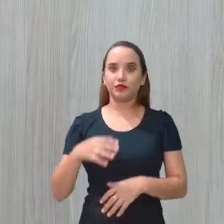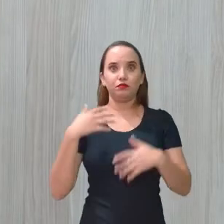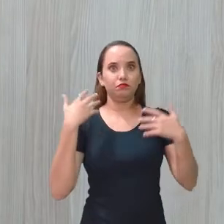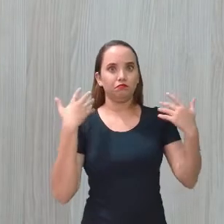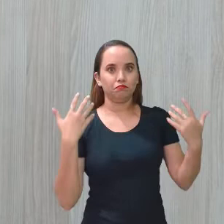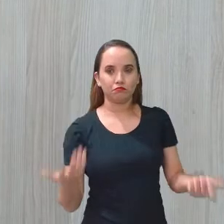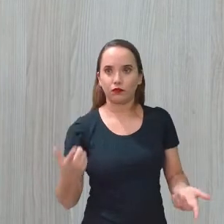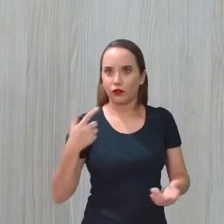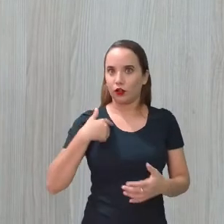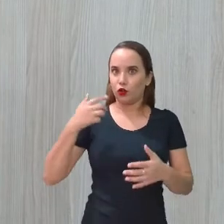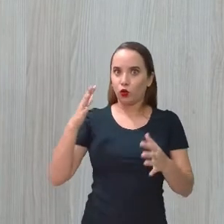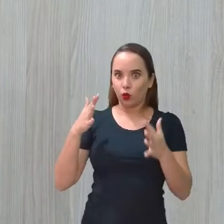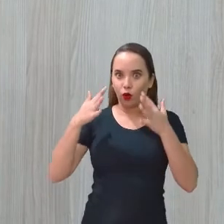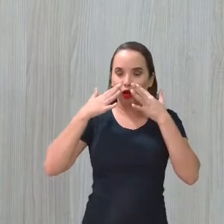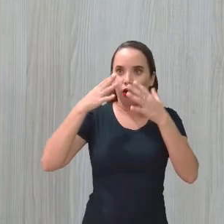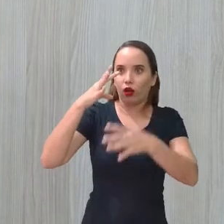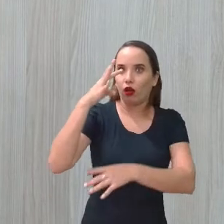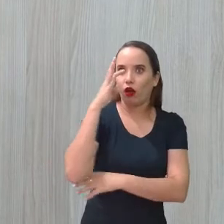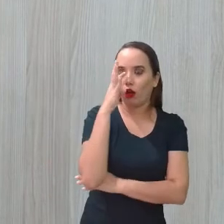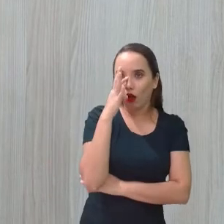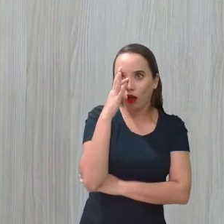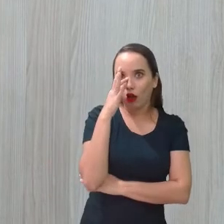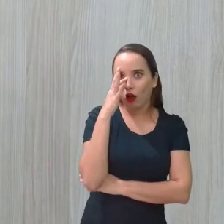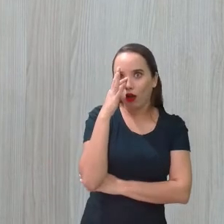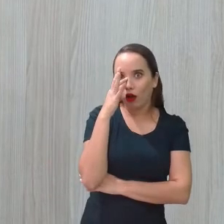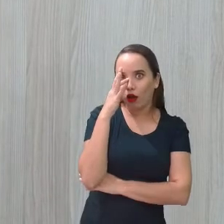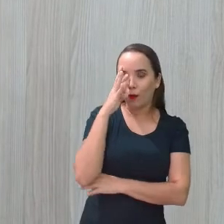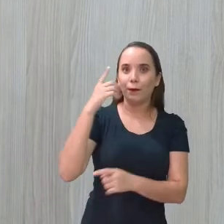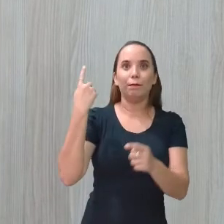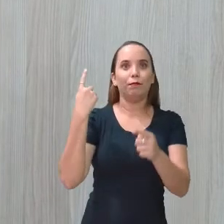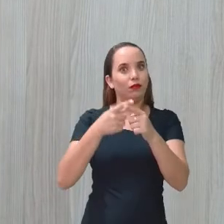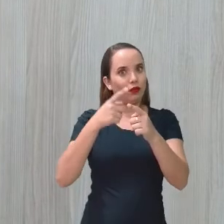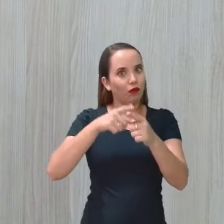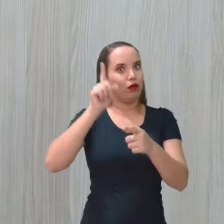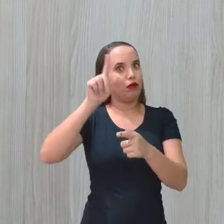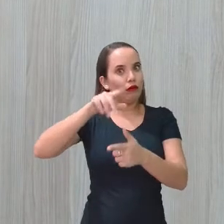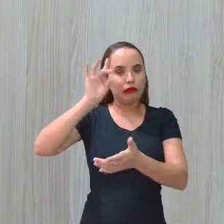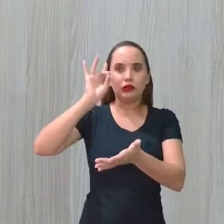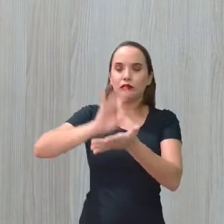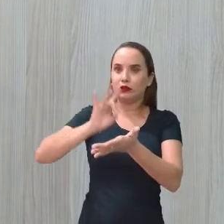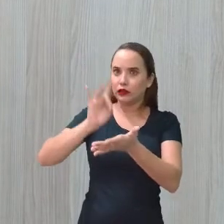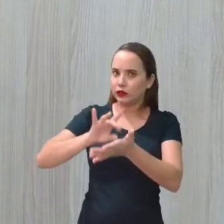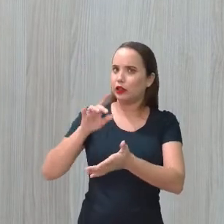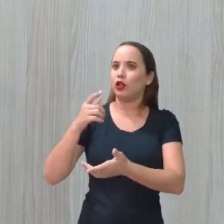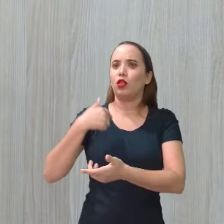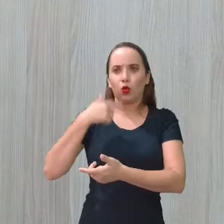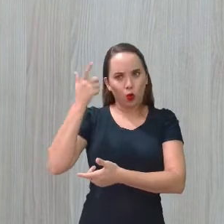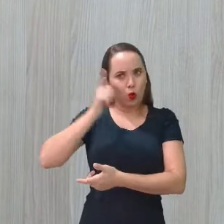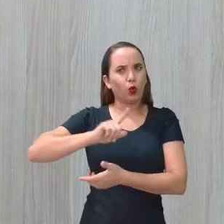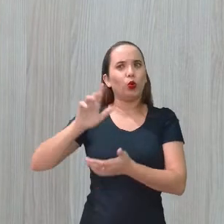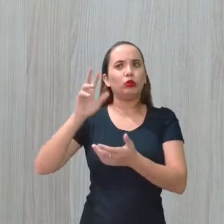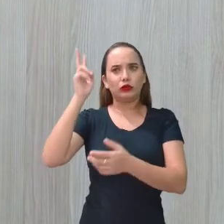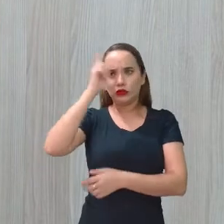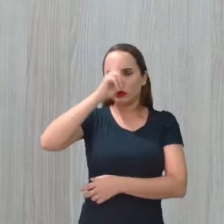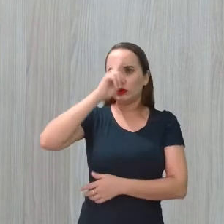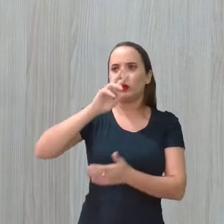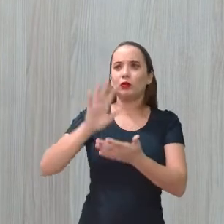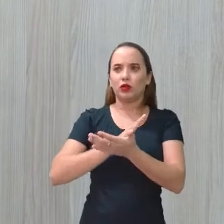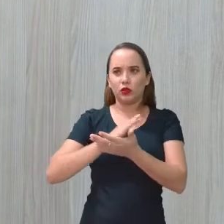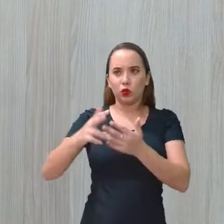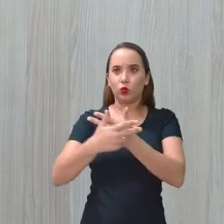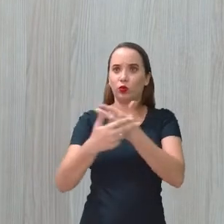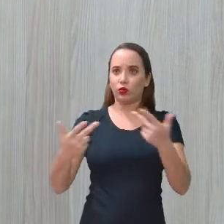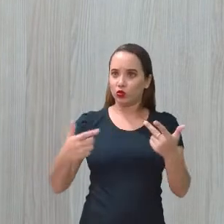aqui vidrada nessa aula do professor Tiago, viu? Porque realmente eu estou lembrando de algumas coisas e eu não sei